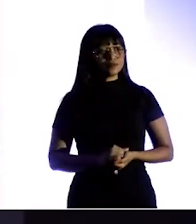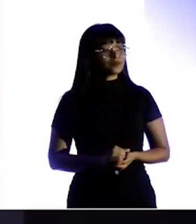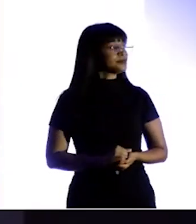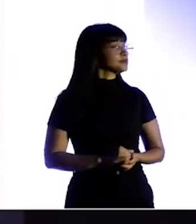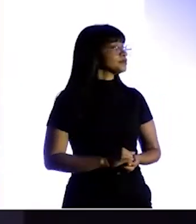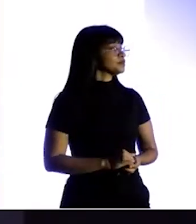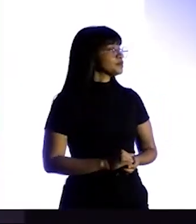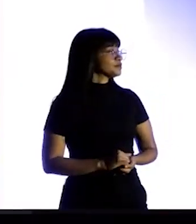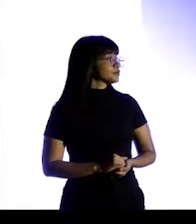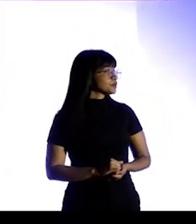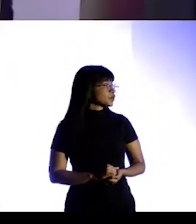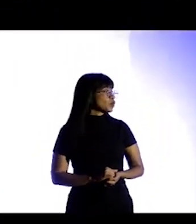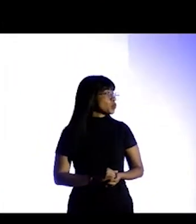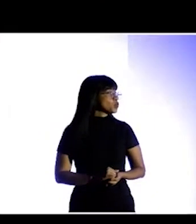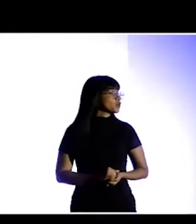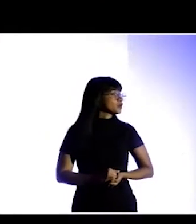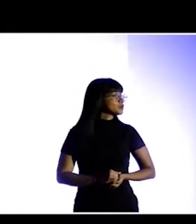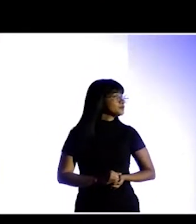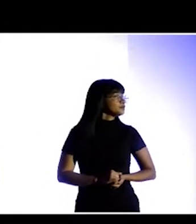Bem, pessoal,